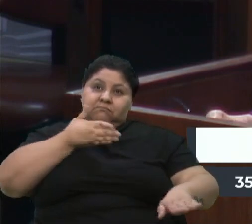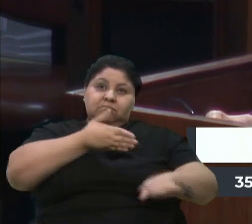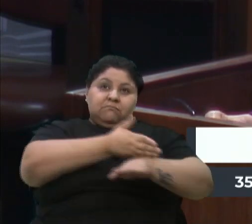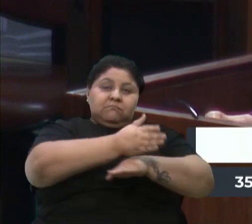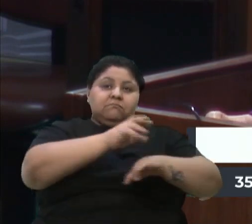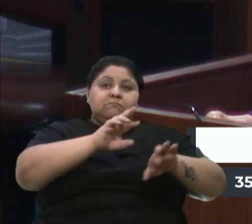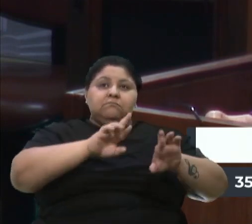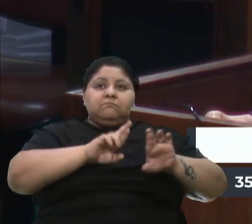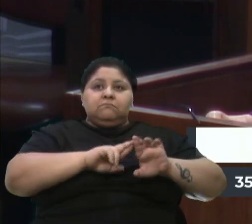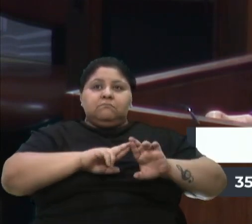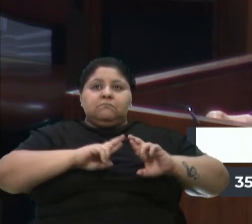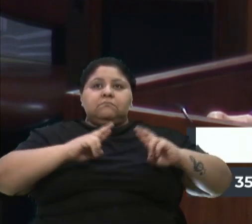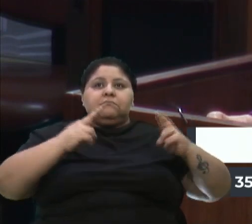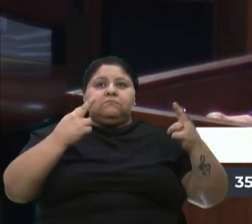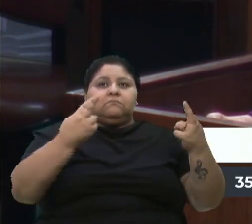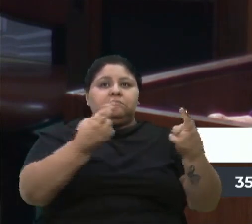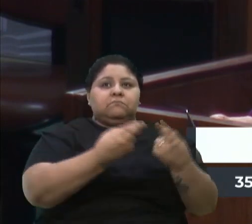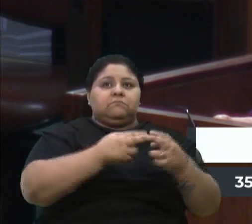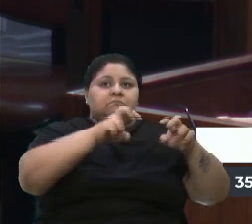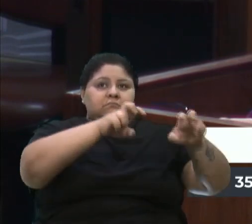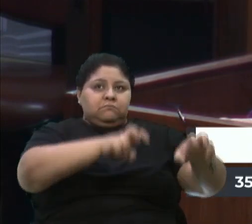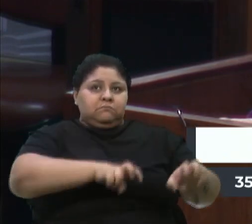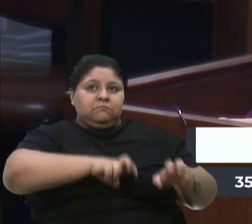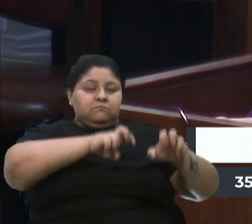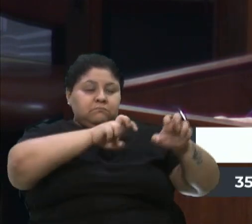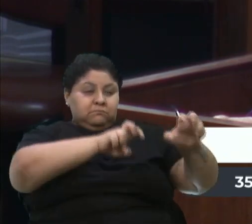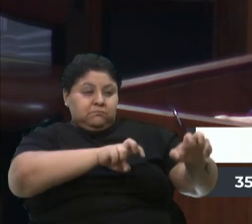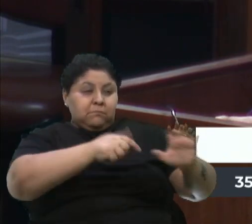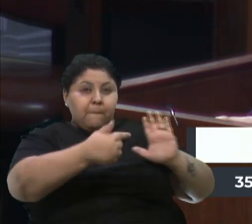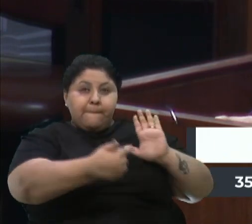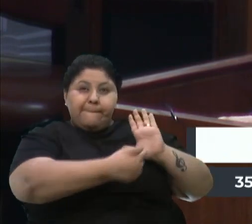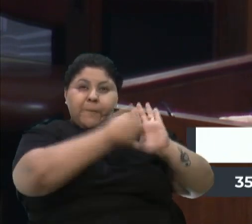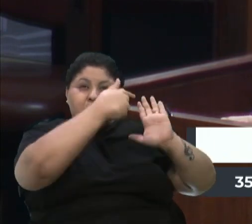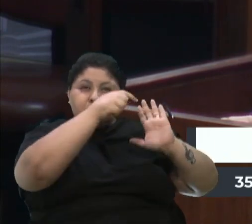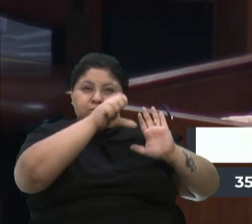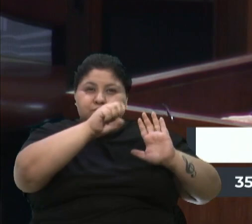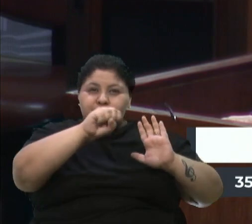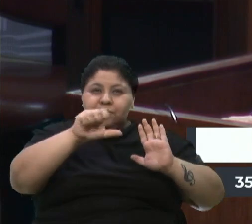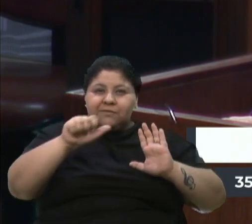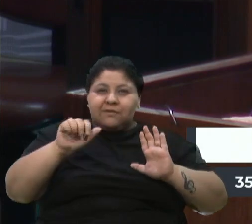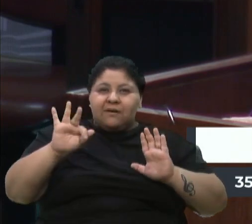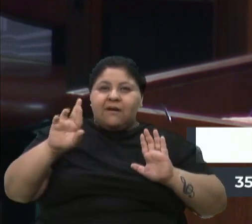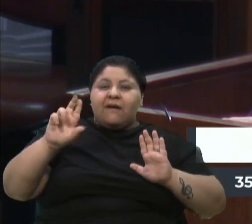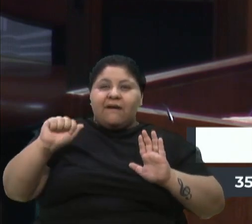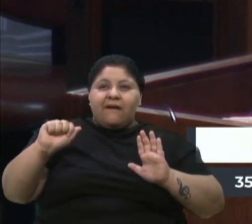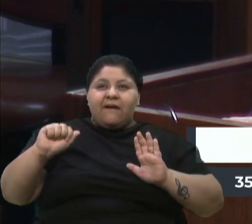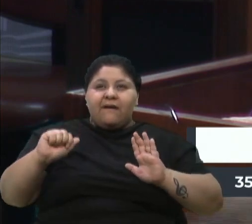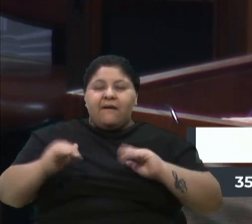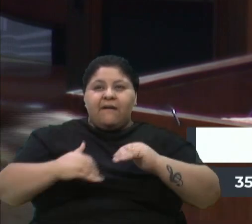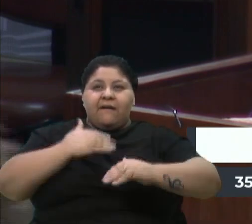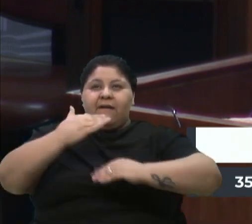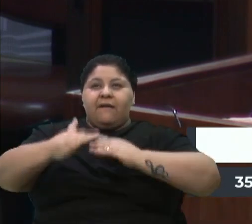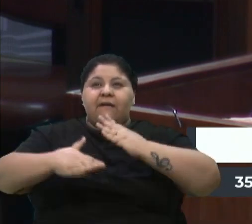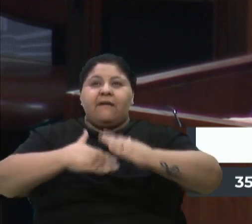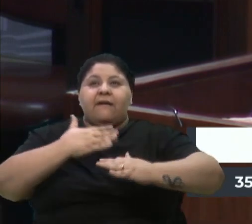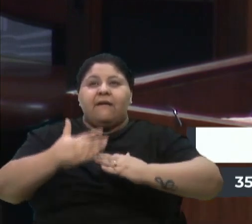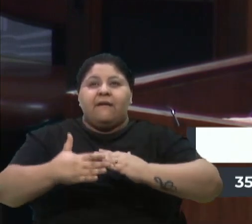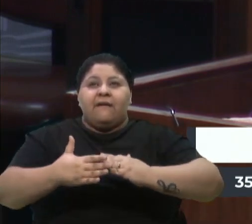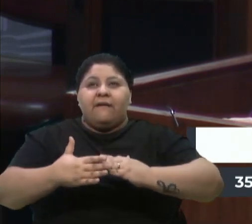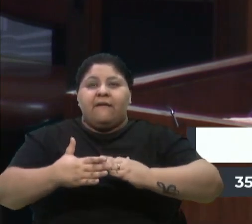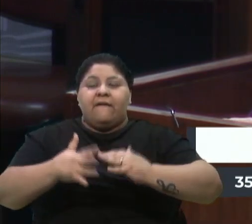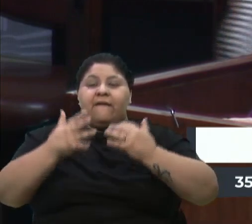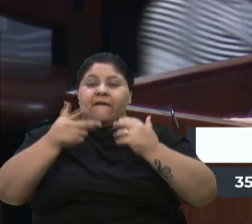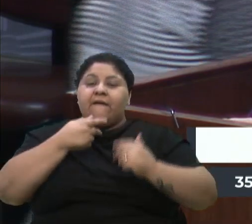reunião dos agricultores do Ponto de Safra, e quando o secretário, então, Rudimar Menegotto,